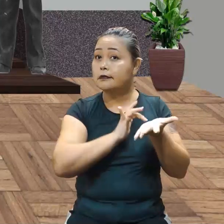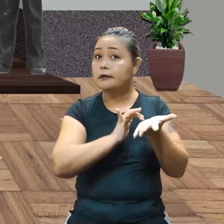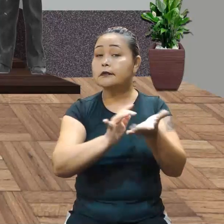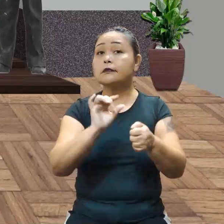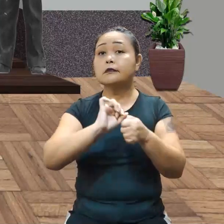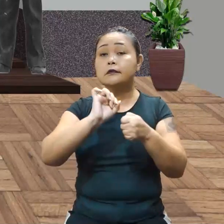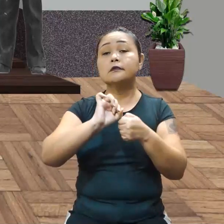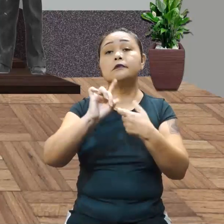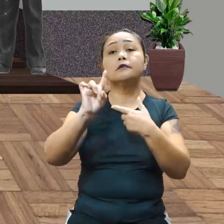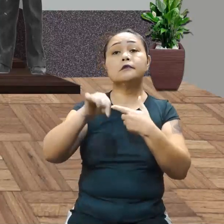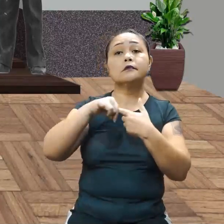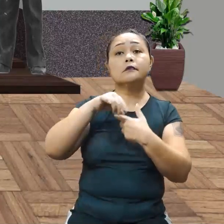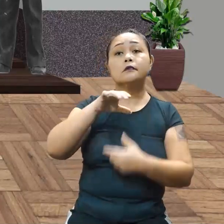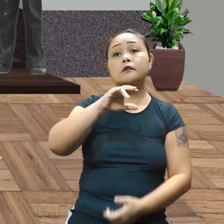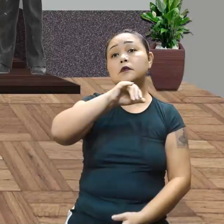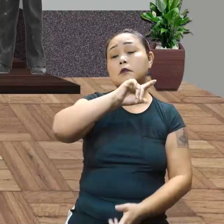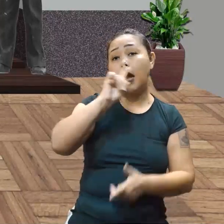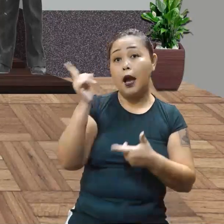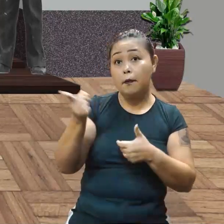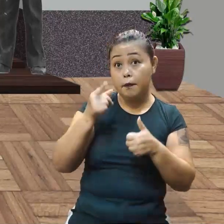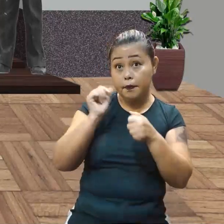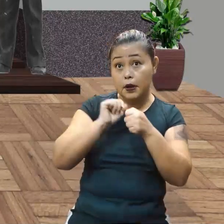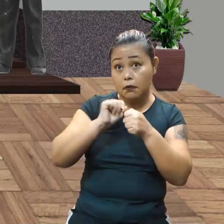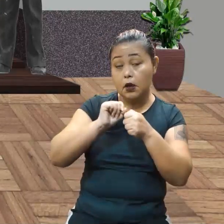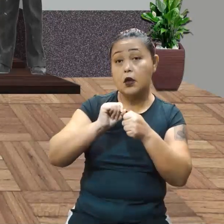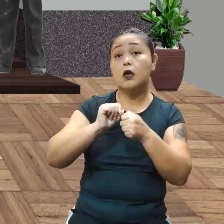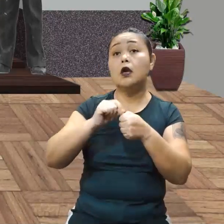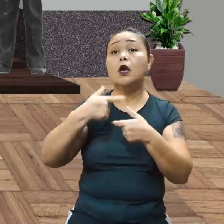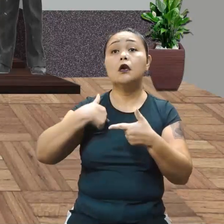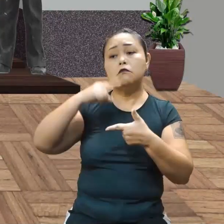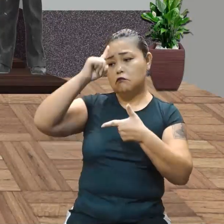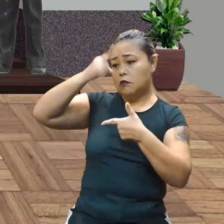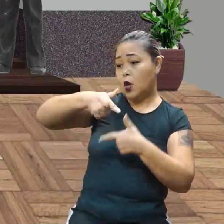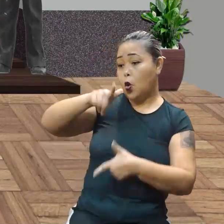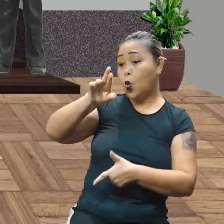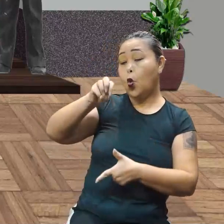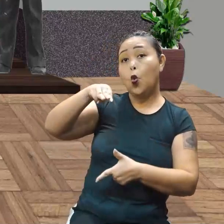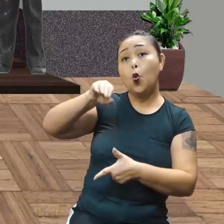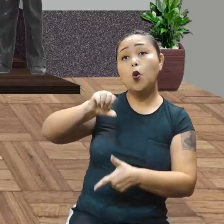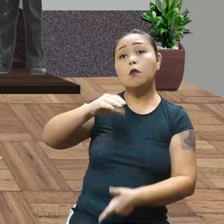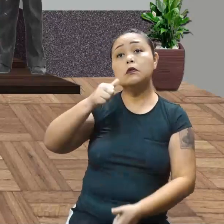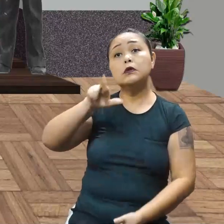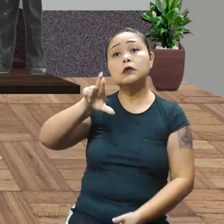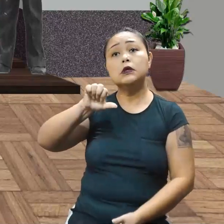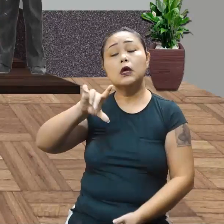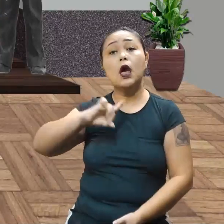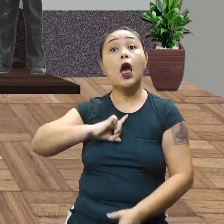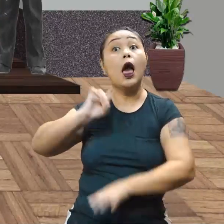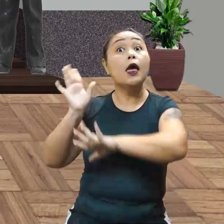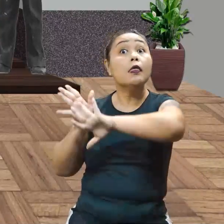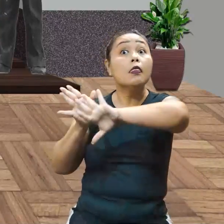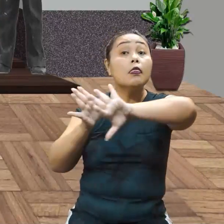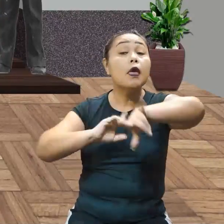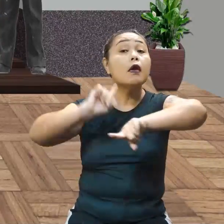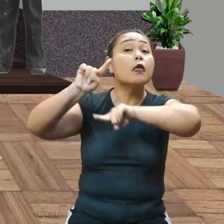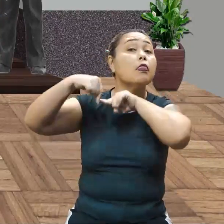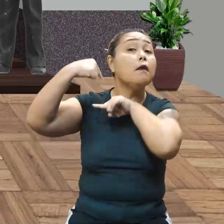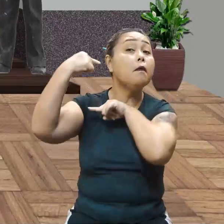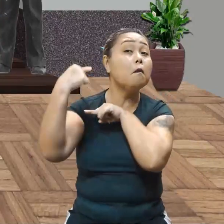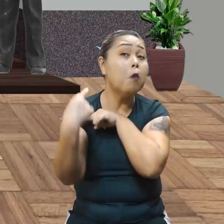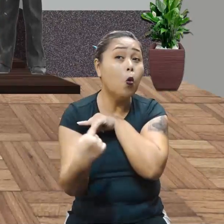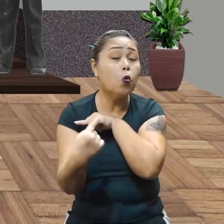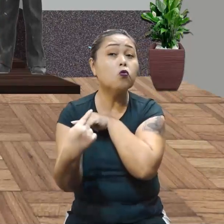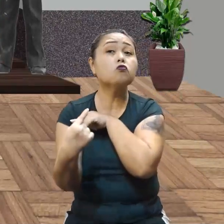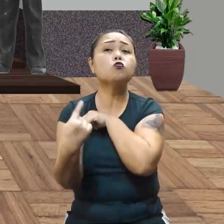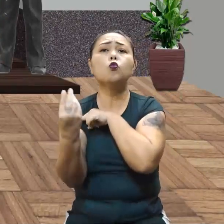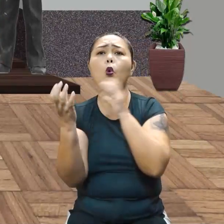Carneiro, sob comando de Gomes Carneiro. Depois, Rondon recebe uma missão de uma comissão que vai receber o